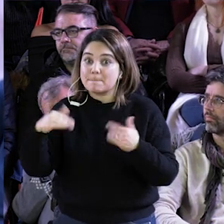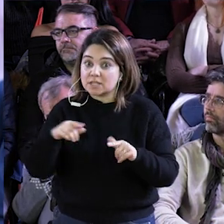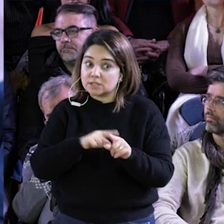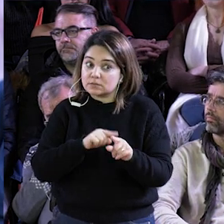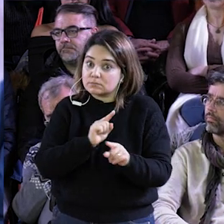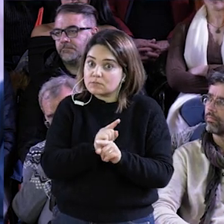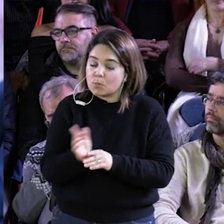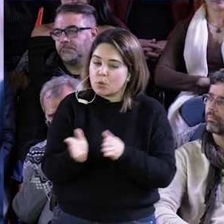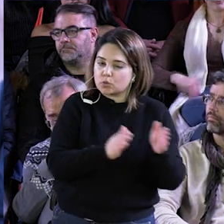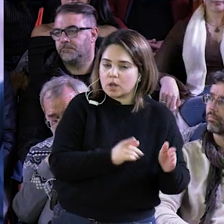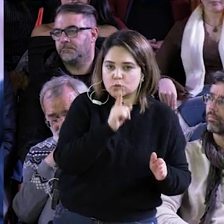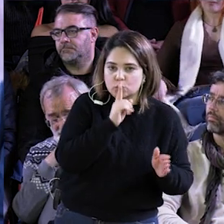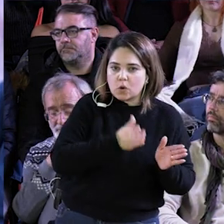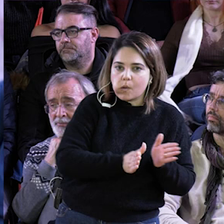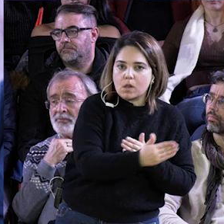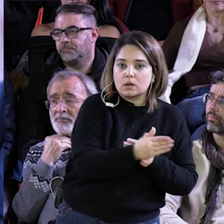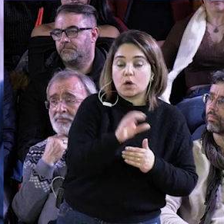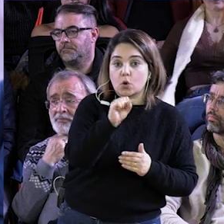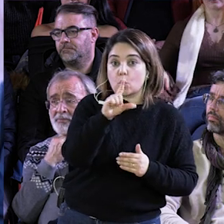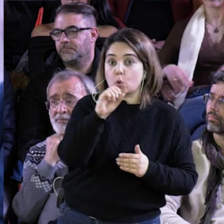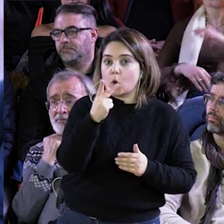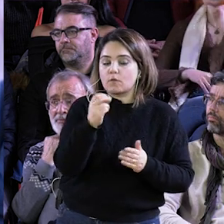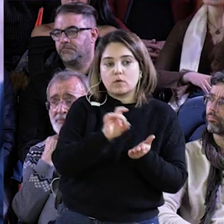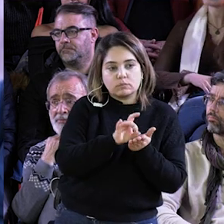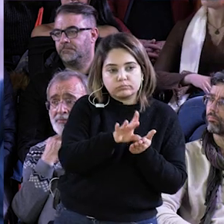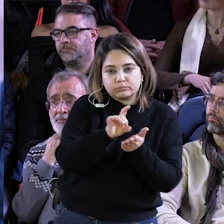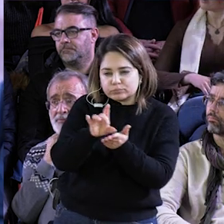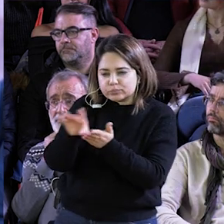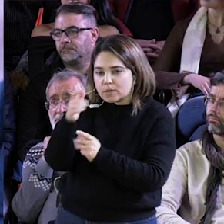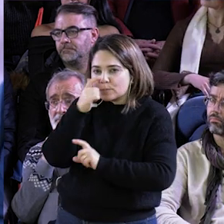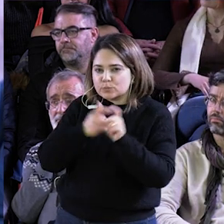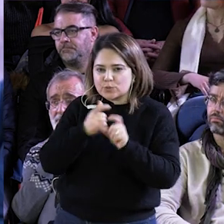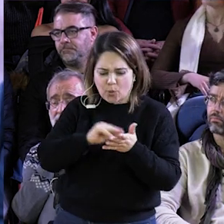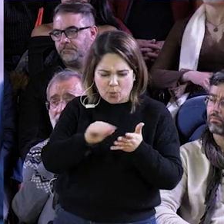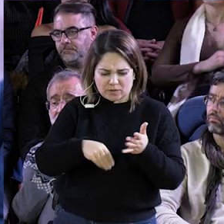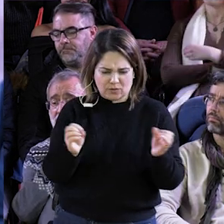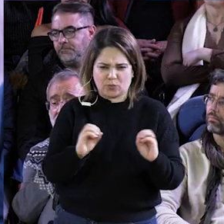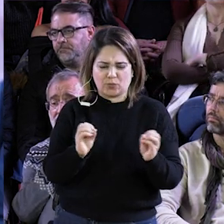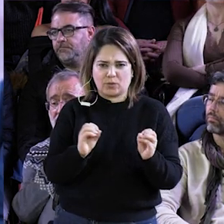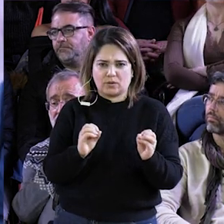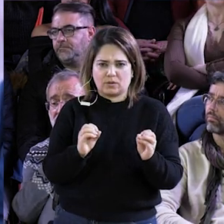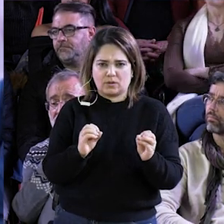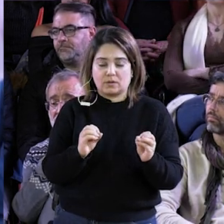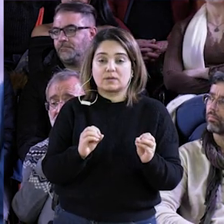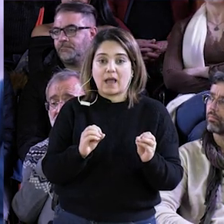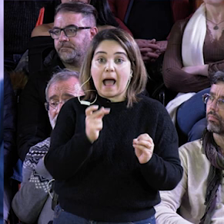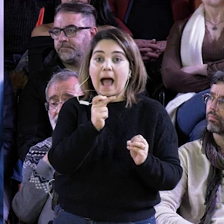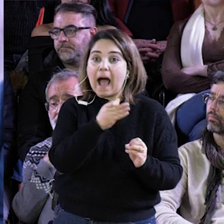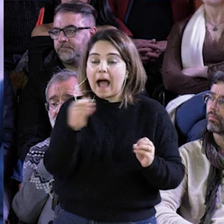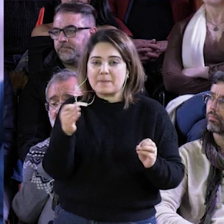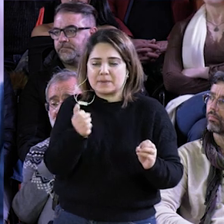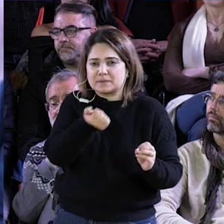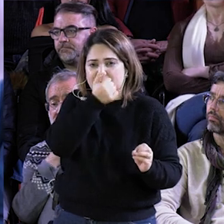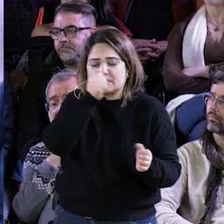desativar permanentemente, ou seja, despedir sem justa causa, os trabalhadores que nem contrato tenham. As aplicações